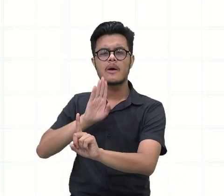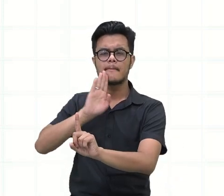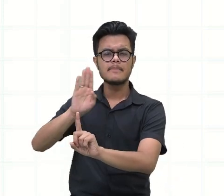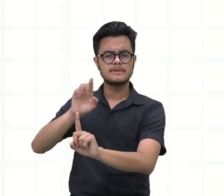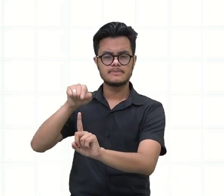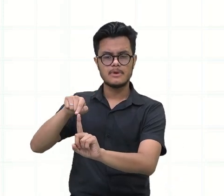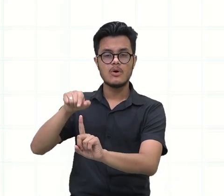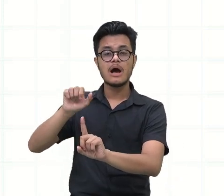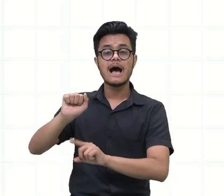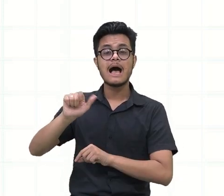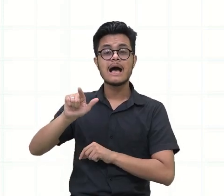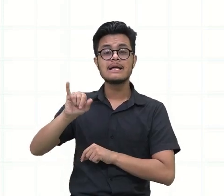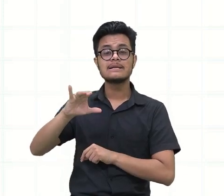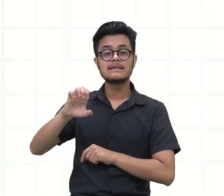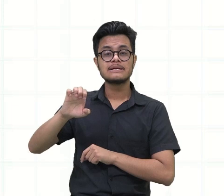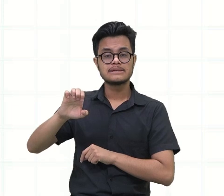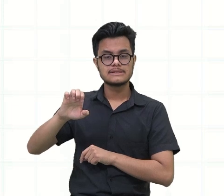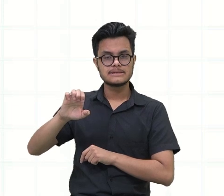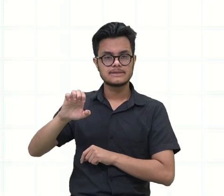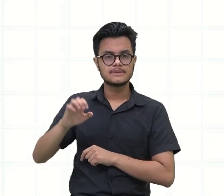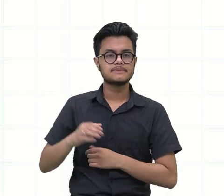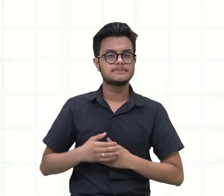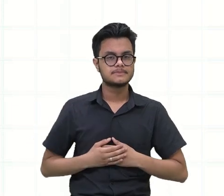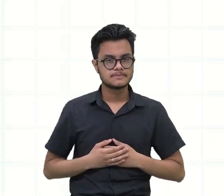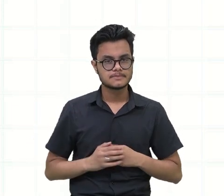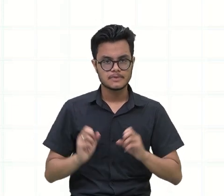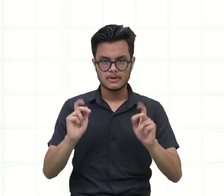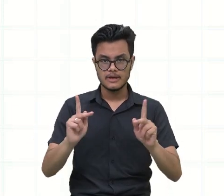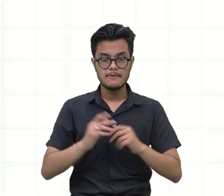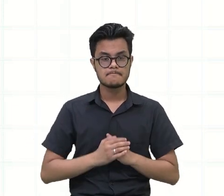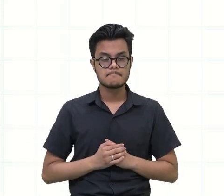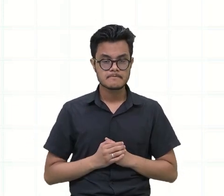núcleo do sujeito, certo?